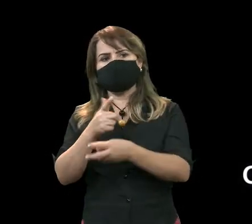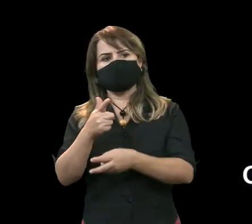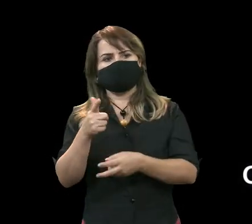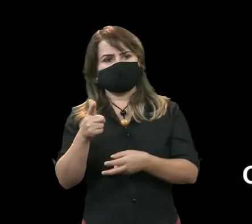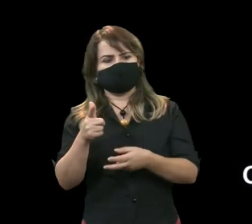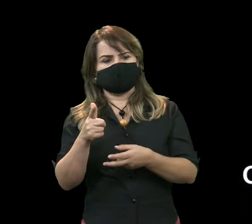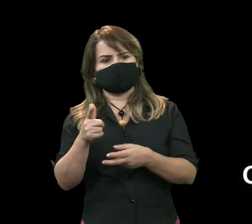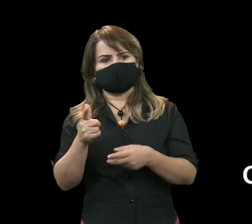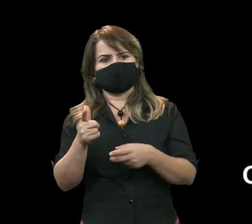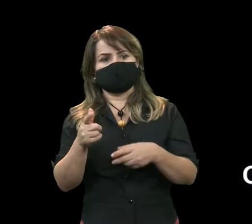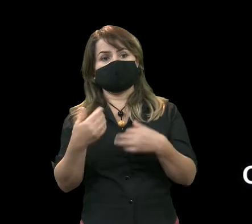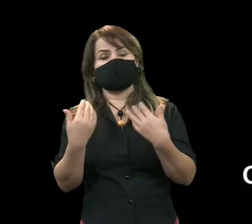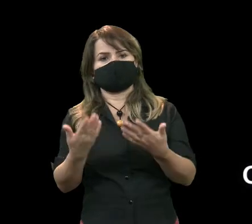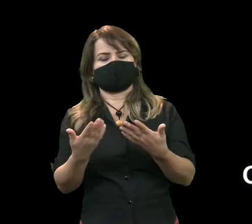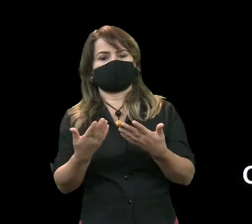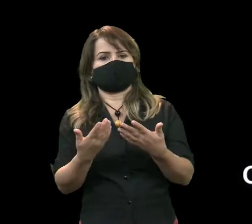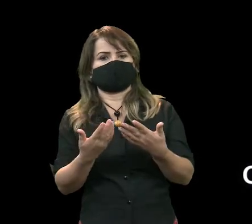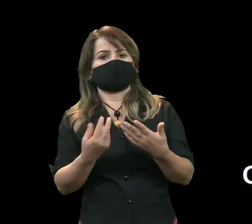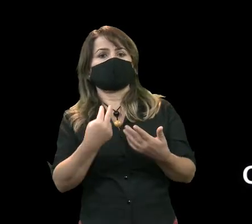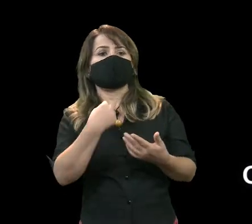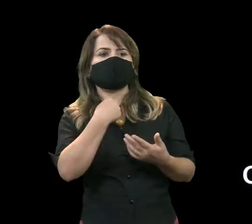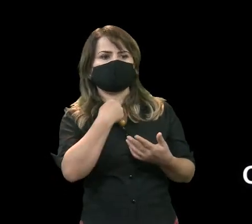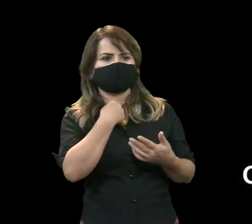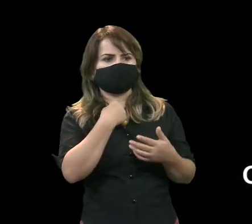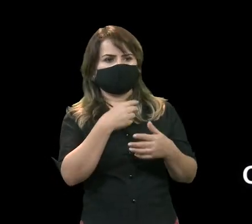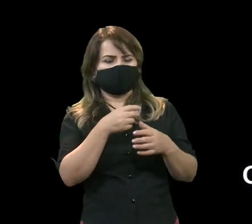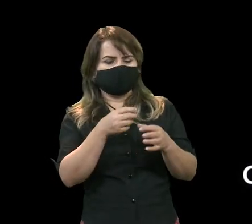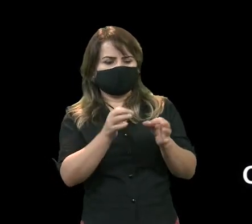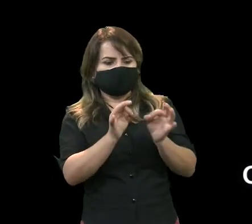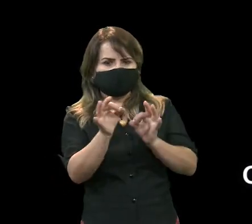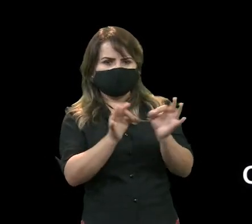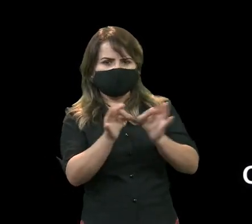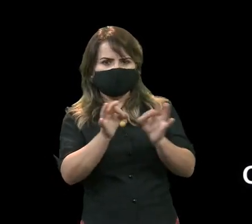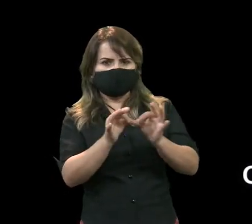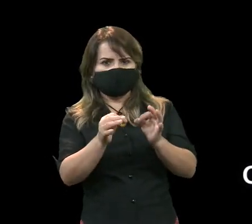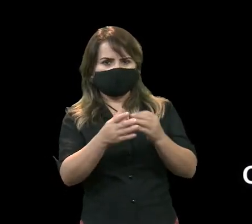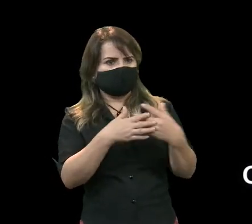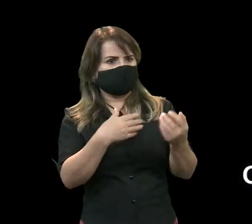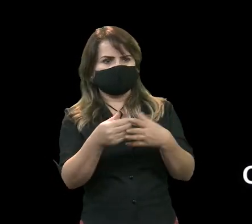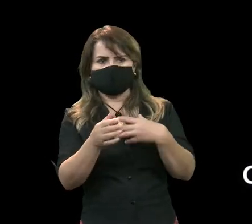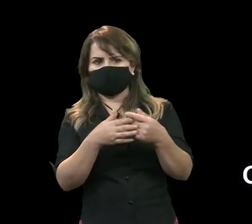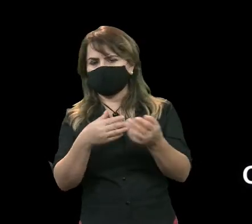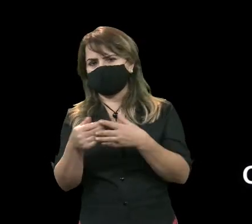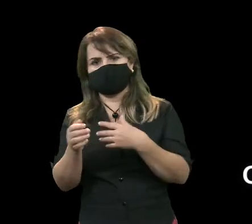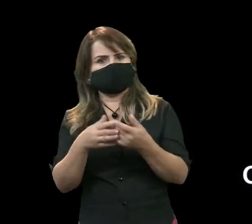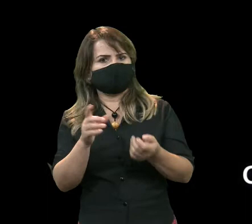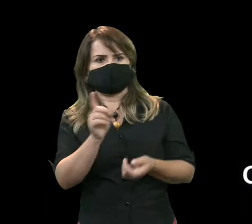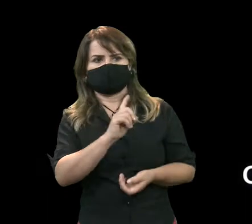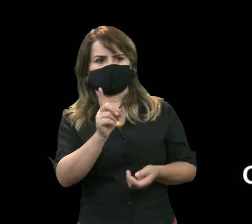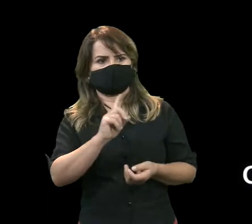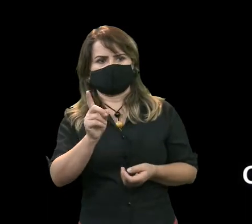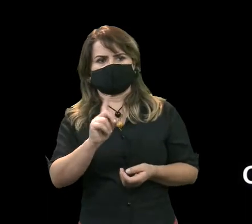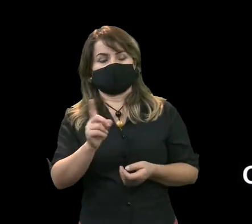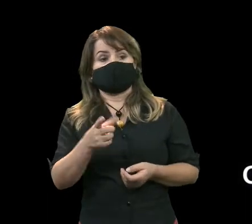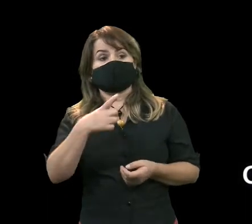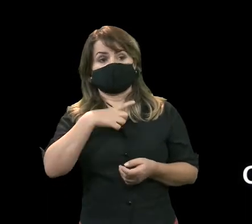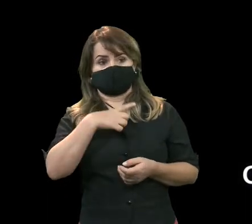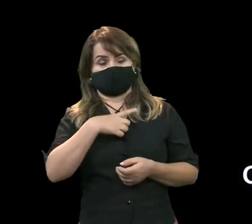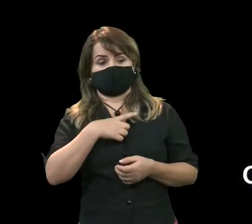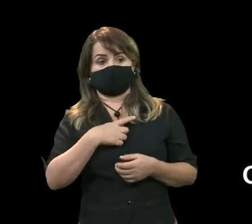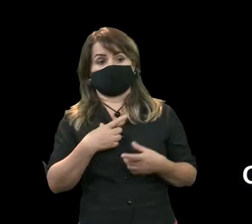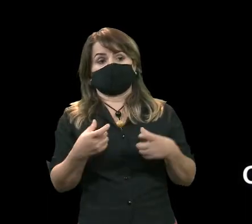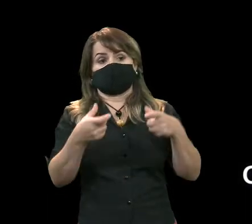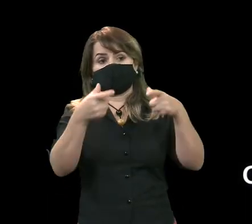que não foi feito de forma aleatória a gosto de apenas um. Então, nós estamos falando de uma máquina